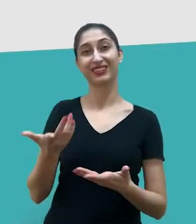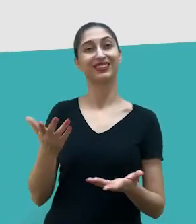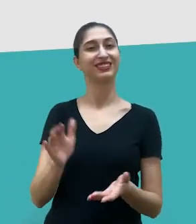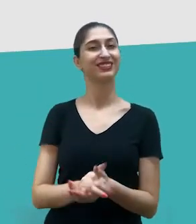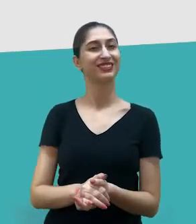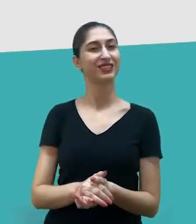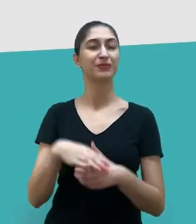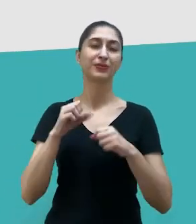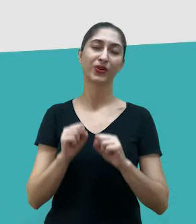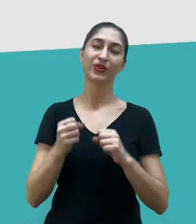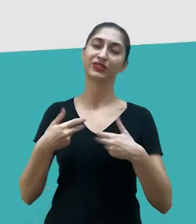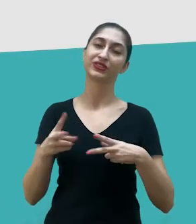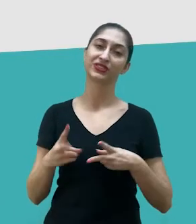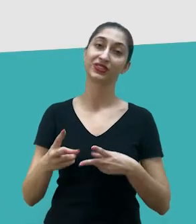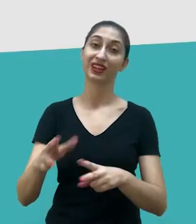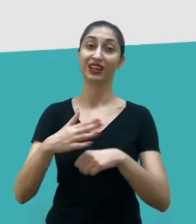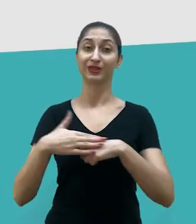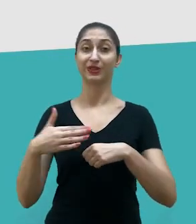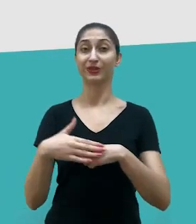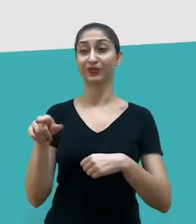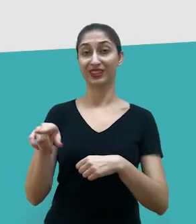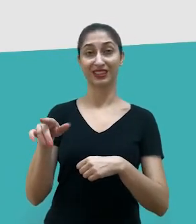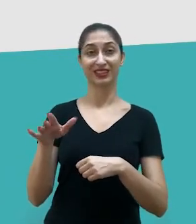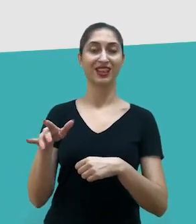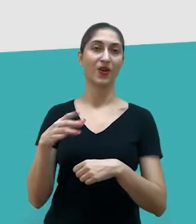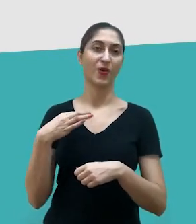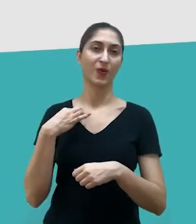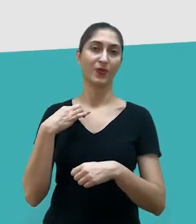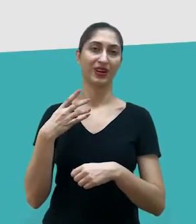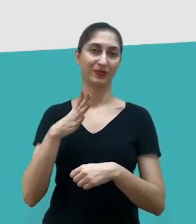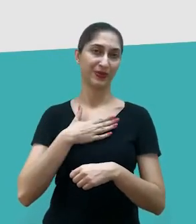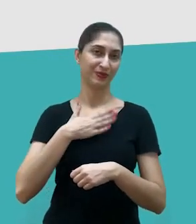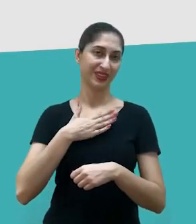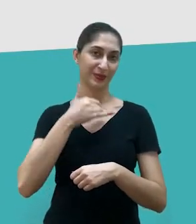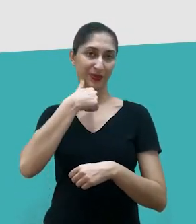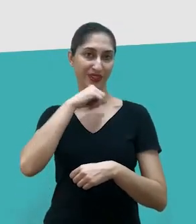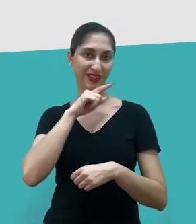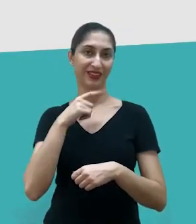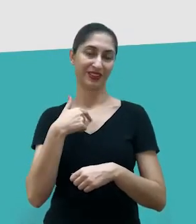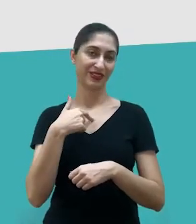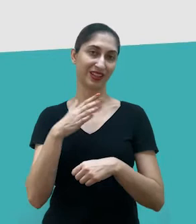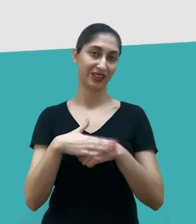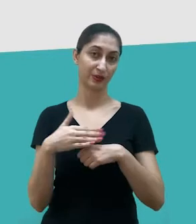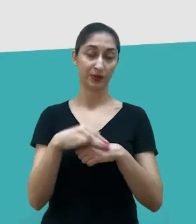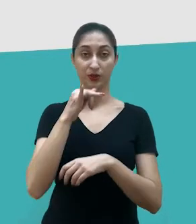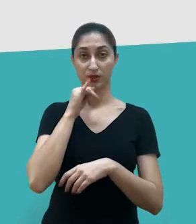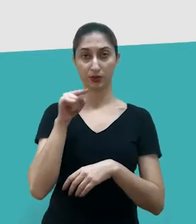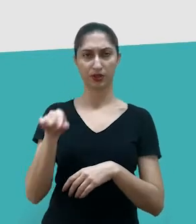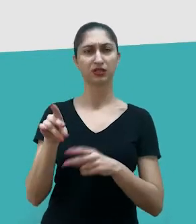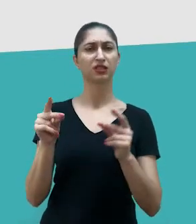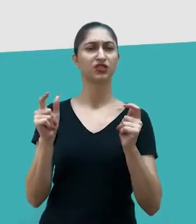processo carinhoso. Esse é um blazer que eu guardo muito com carinho. Só contar uma experiência pessoal, né? O blazer estava